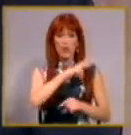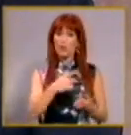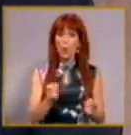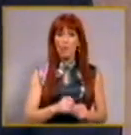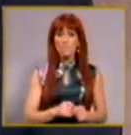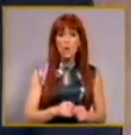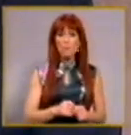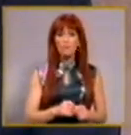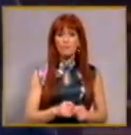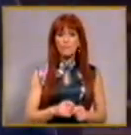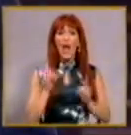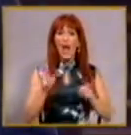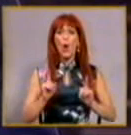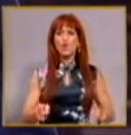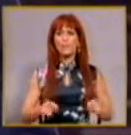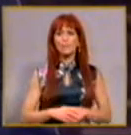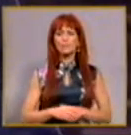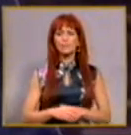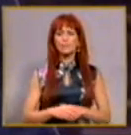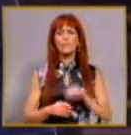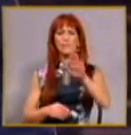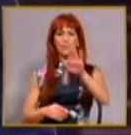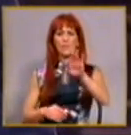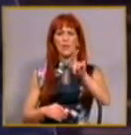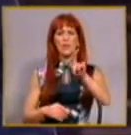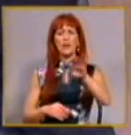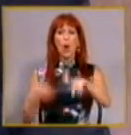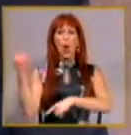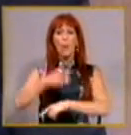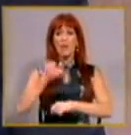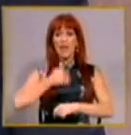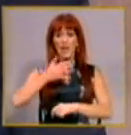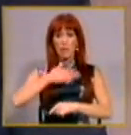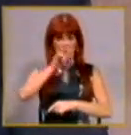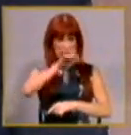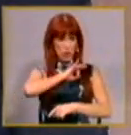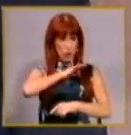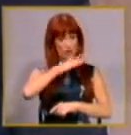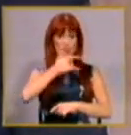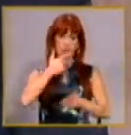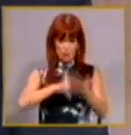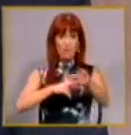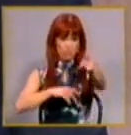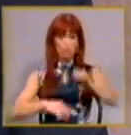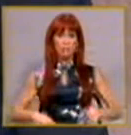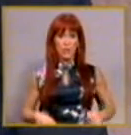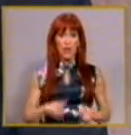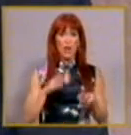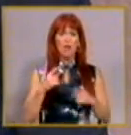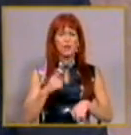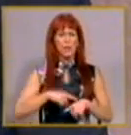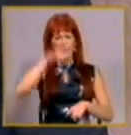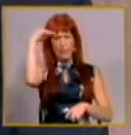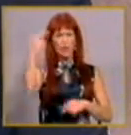há. Aquilo que há é o bom senso de não obrigar as empresas, que estes senhores dizem, e com razão, que atravessam